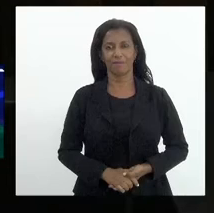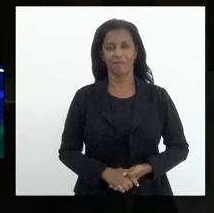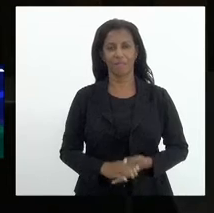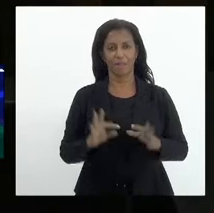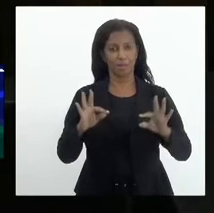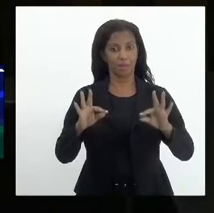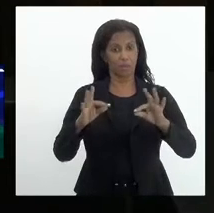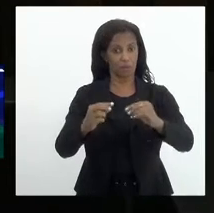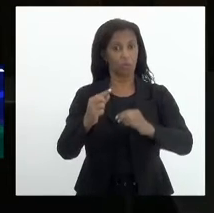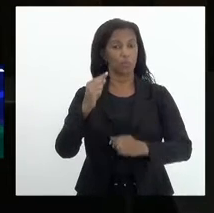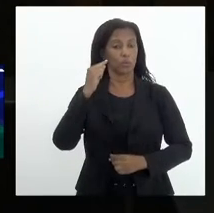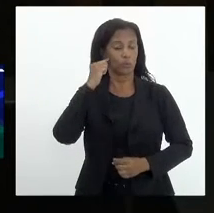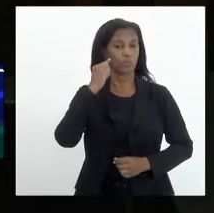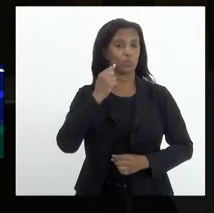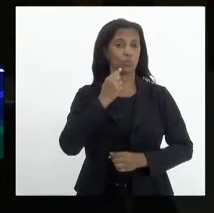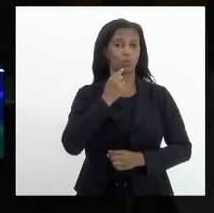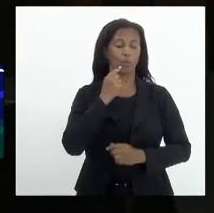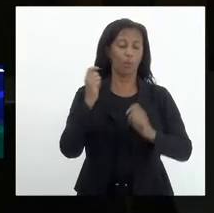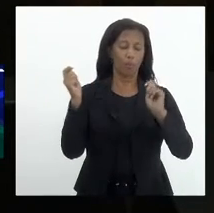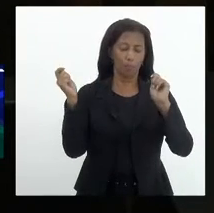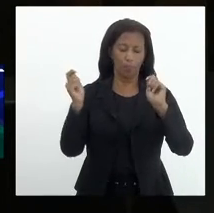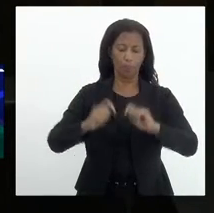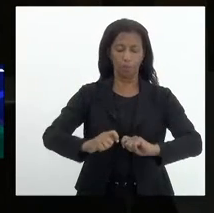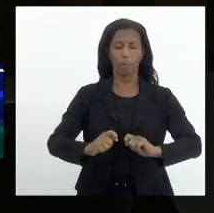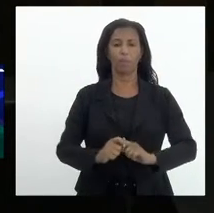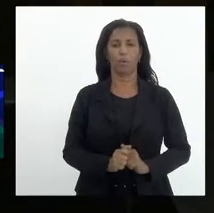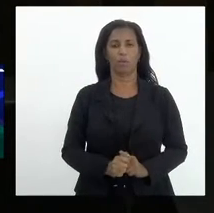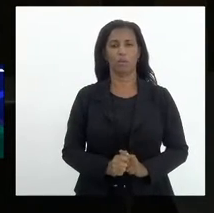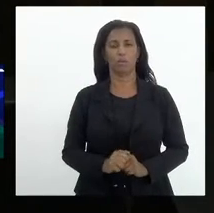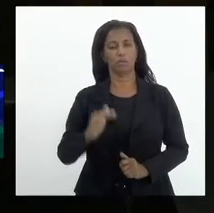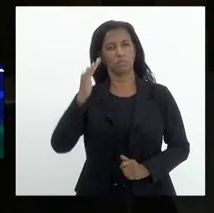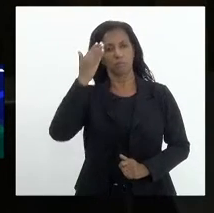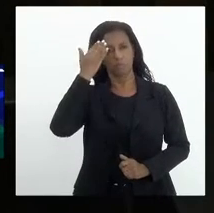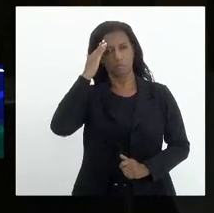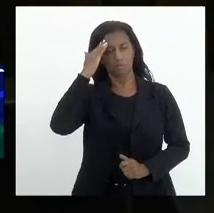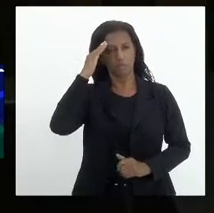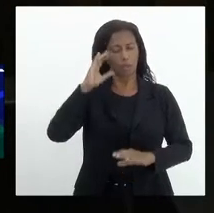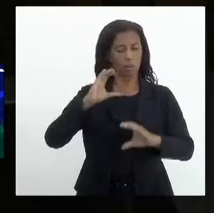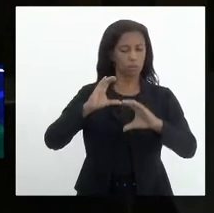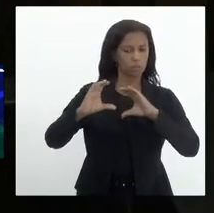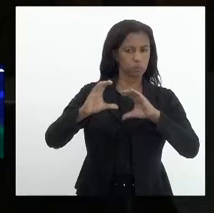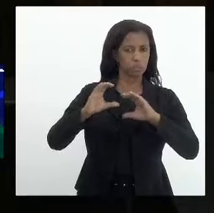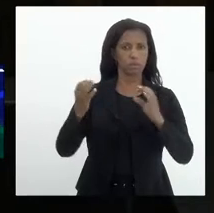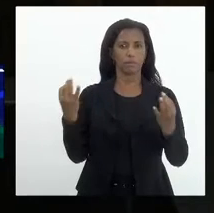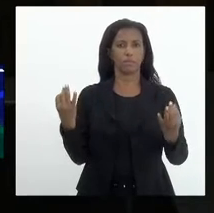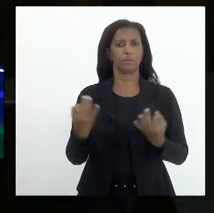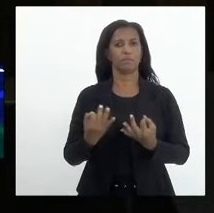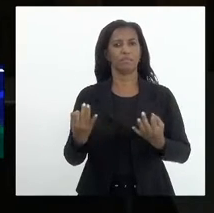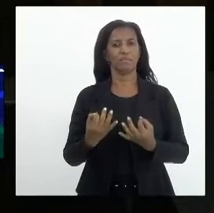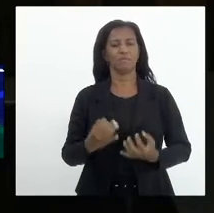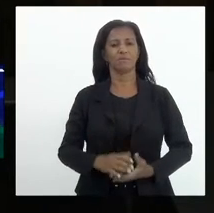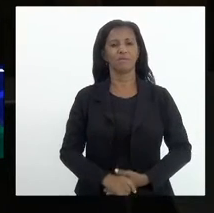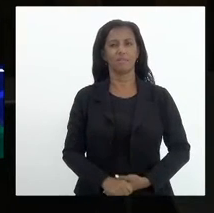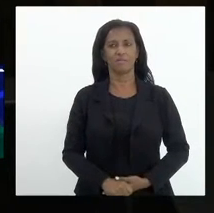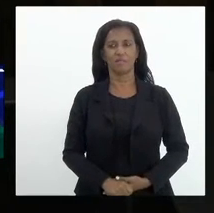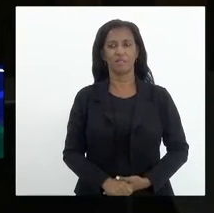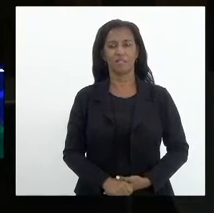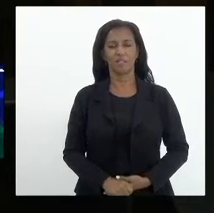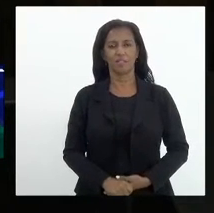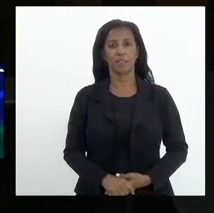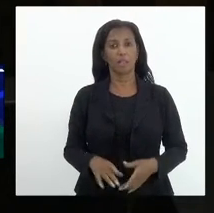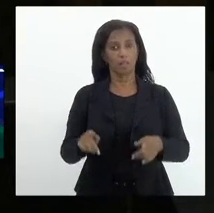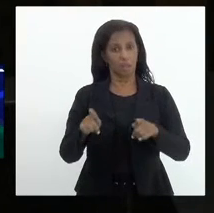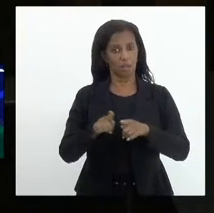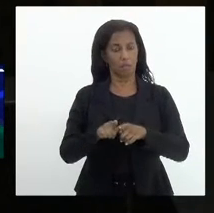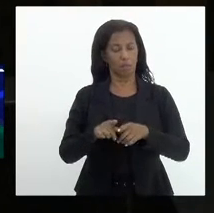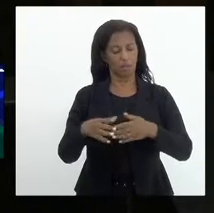os surdos possam nos entender perfeitamente. Deixo aqui também os